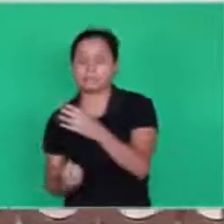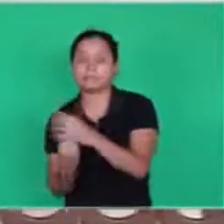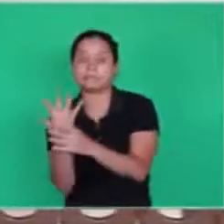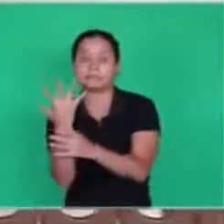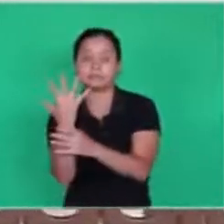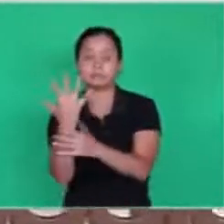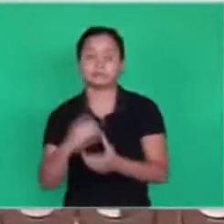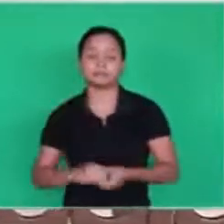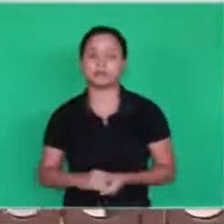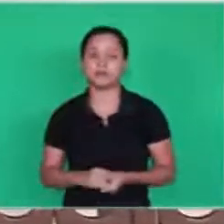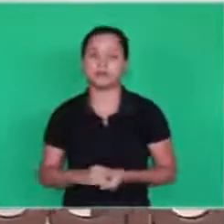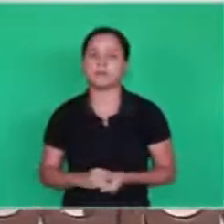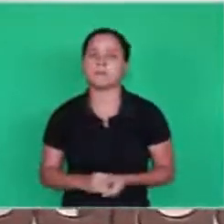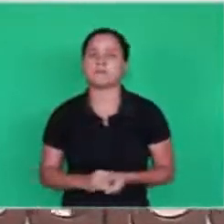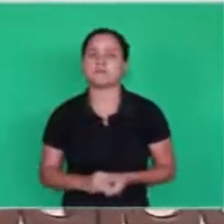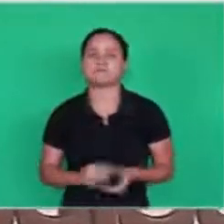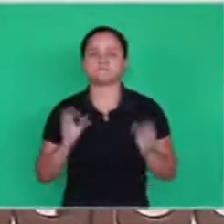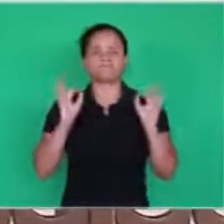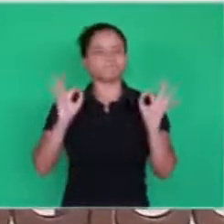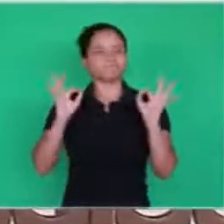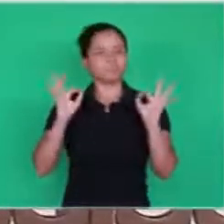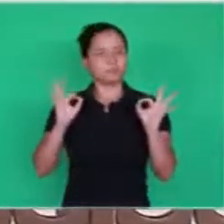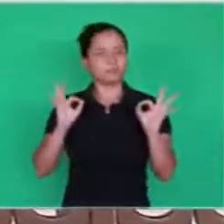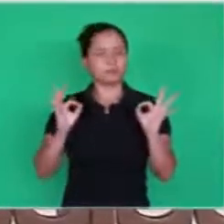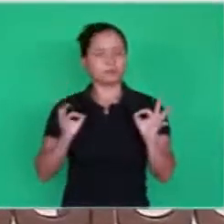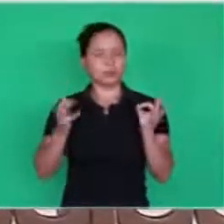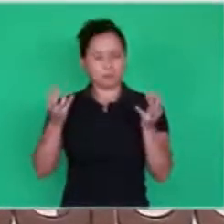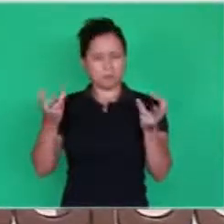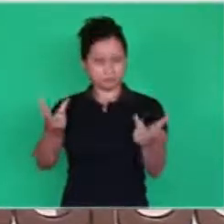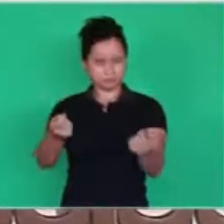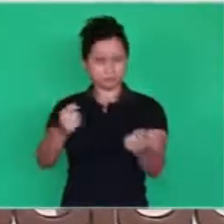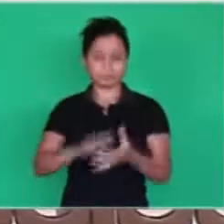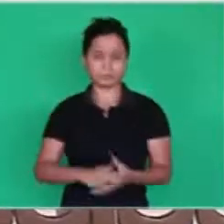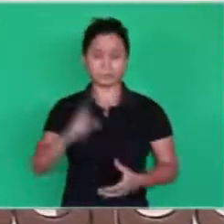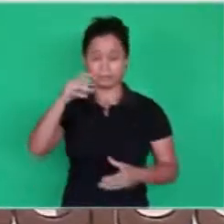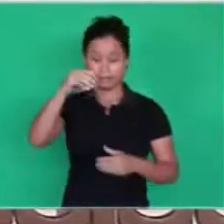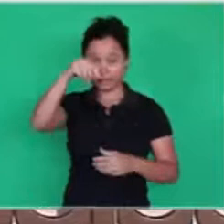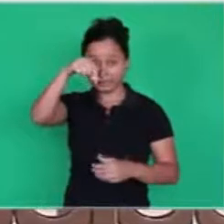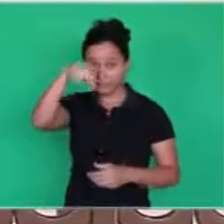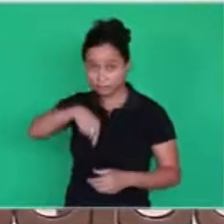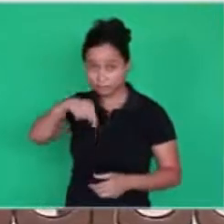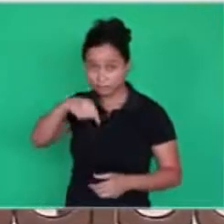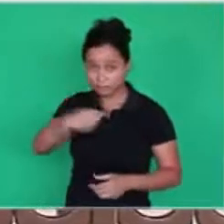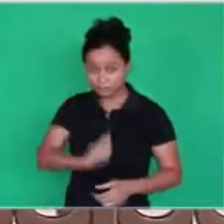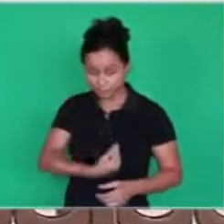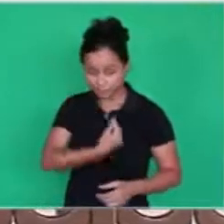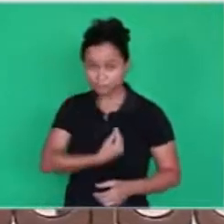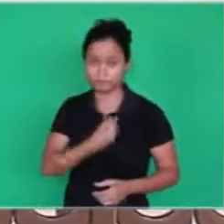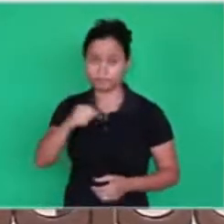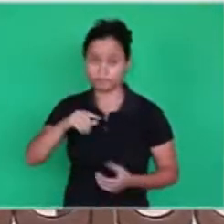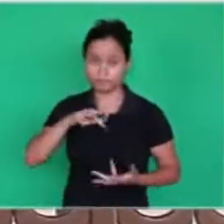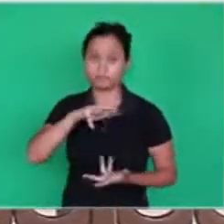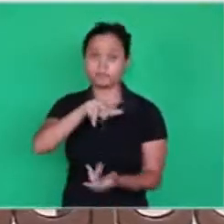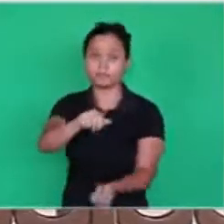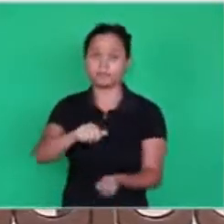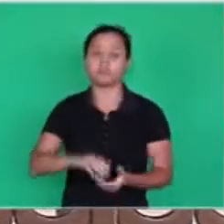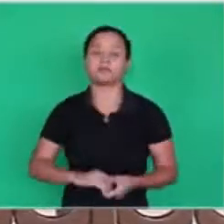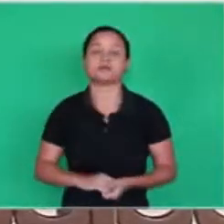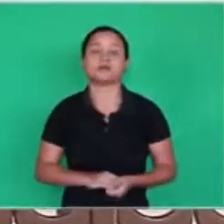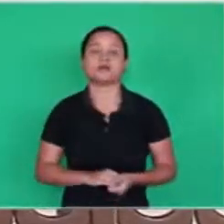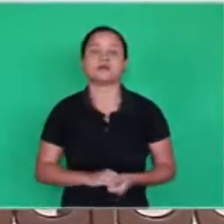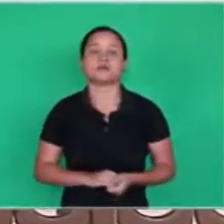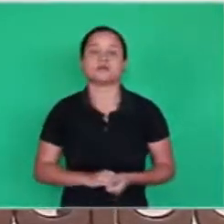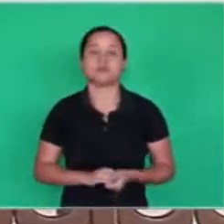extraordinárias. Aquilo que está na vida, né? Na vida desse universo. Você pega um metal, você pega uma bola aqui de